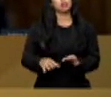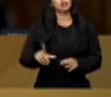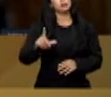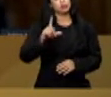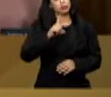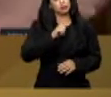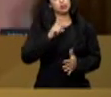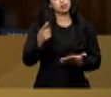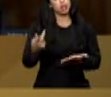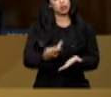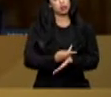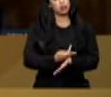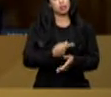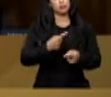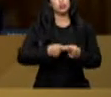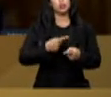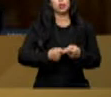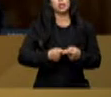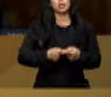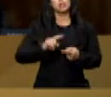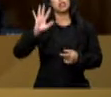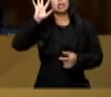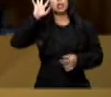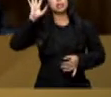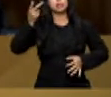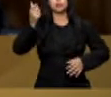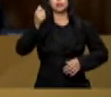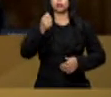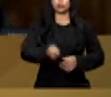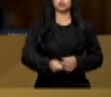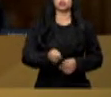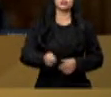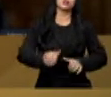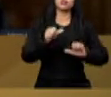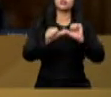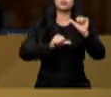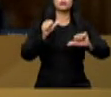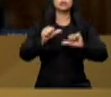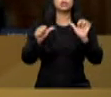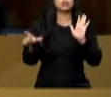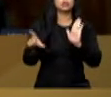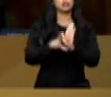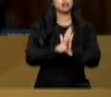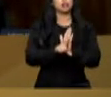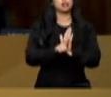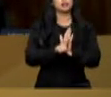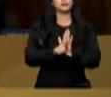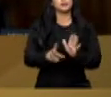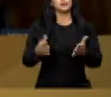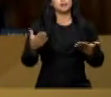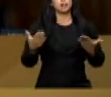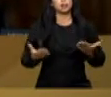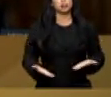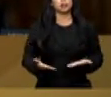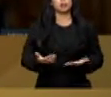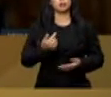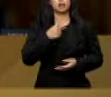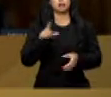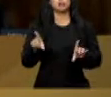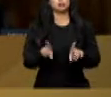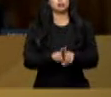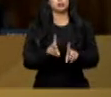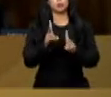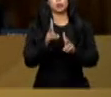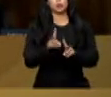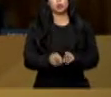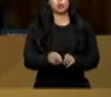por força de decisões judiciais e alterações legislativas. Eu não poderia também, como os que me